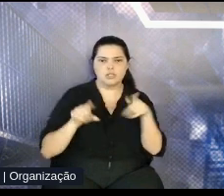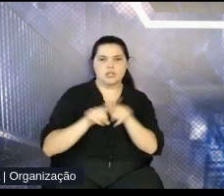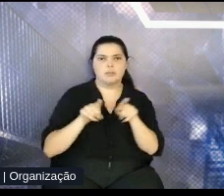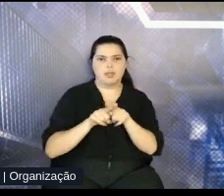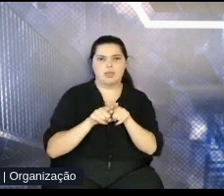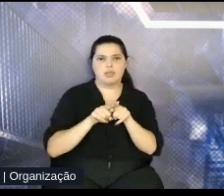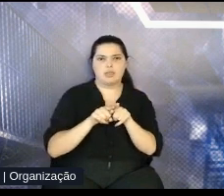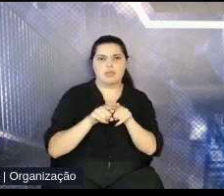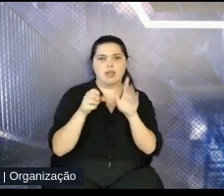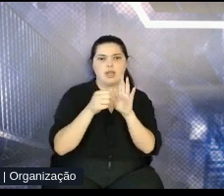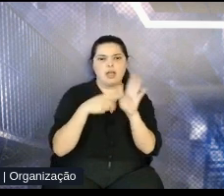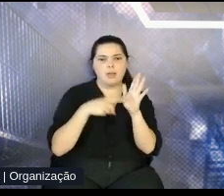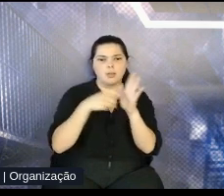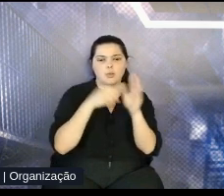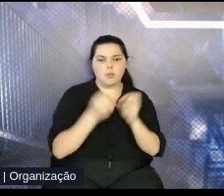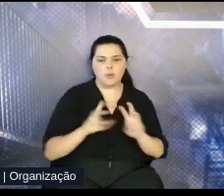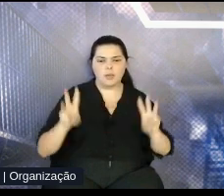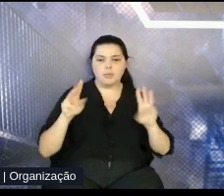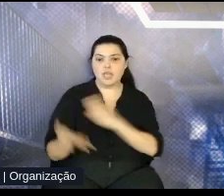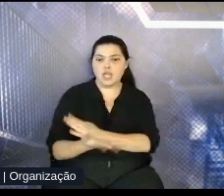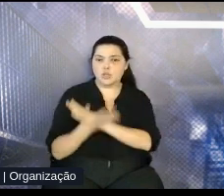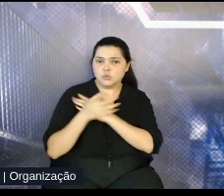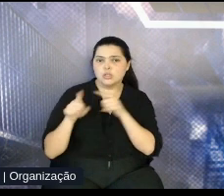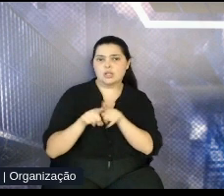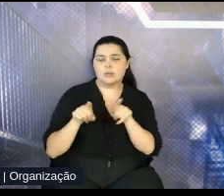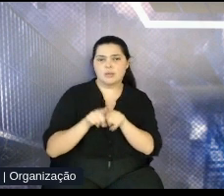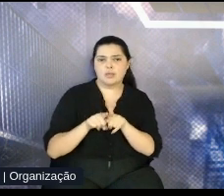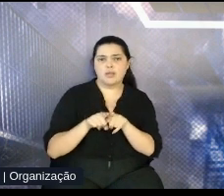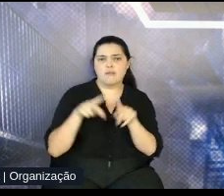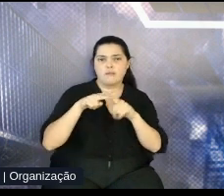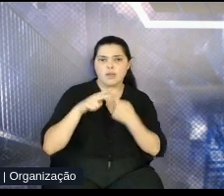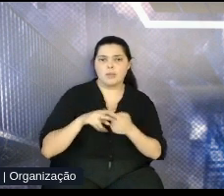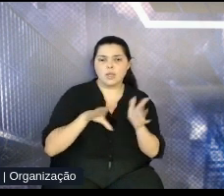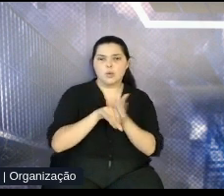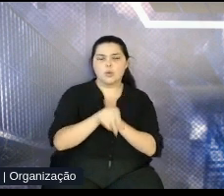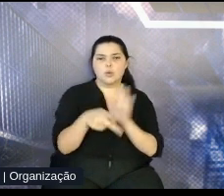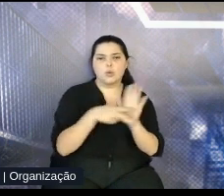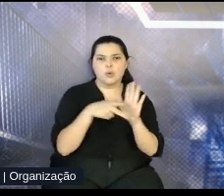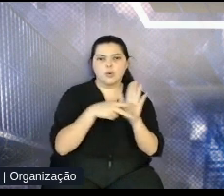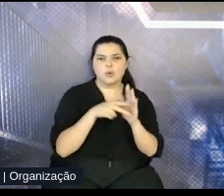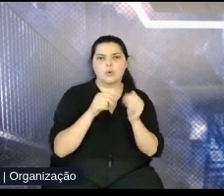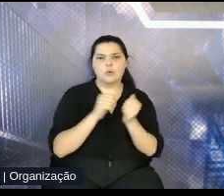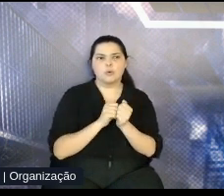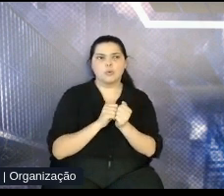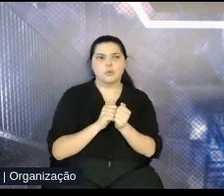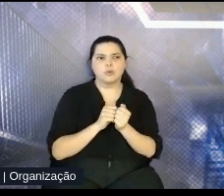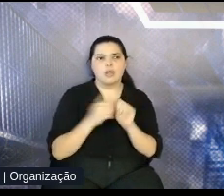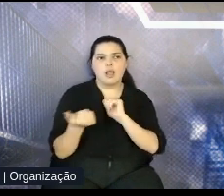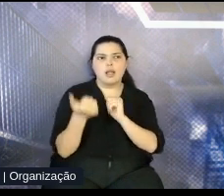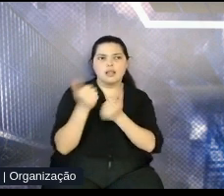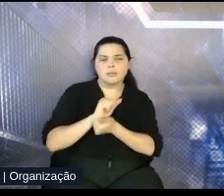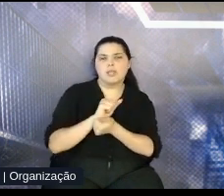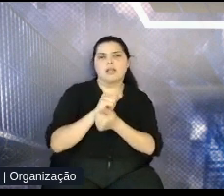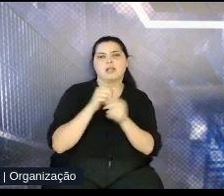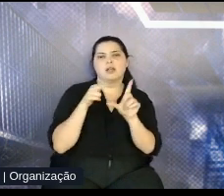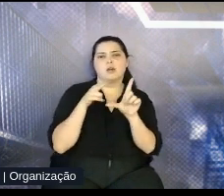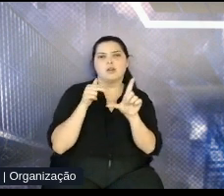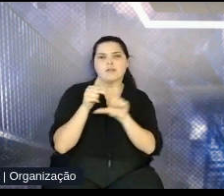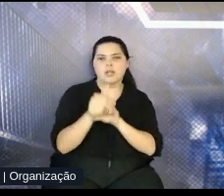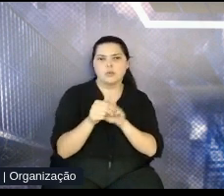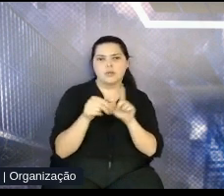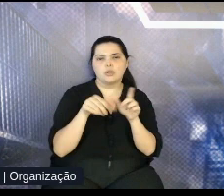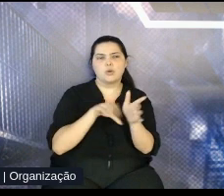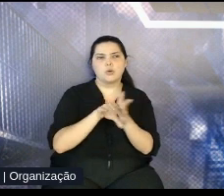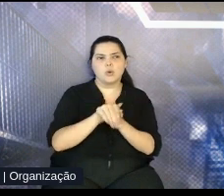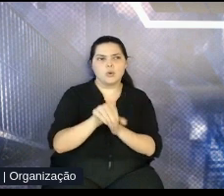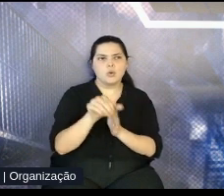web, e que ajuda muito nessa frente, é uma ferramenta do Google, né? A depender da sua versão do navegador, pode ser um Google Audits